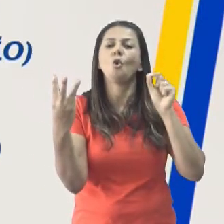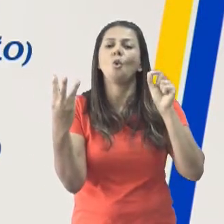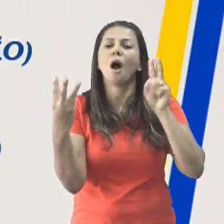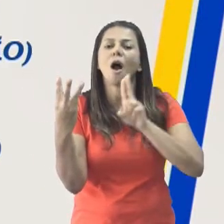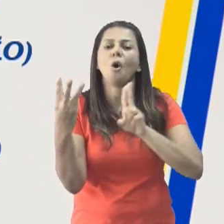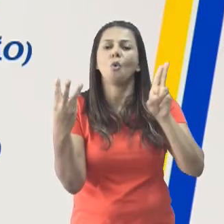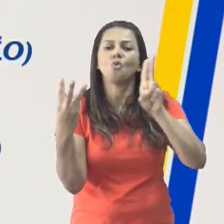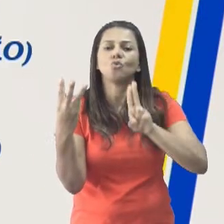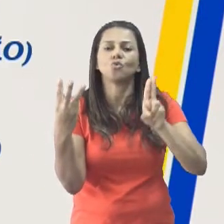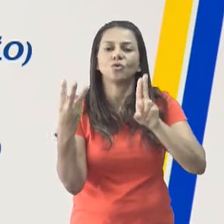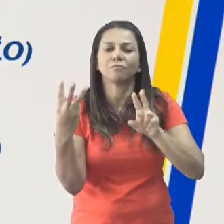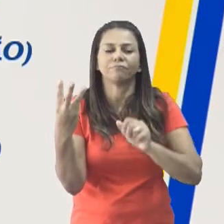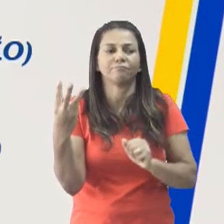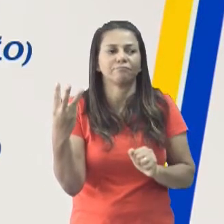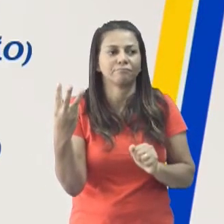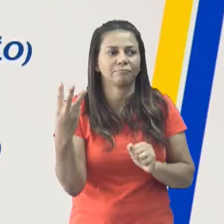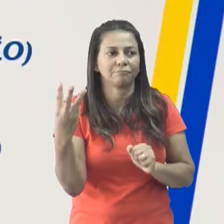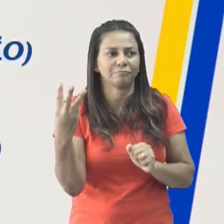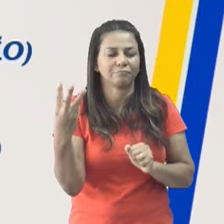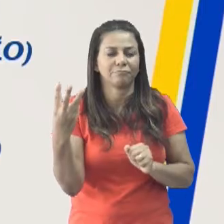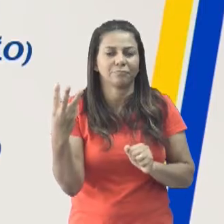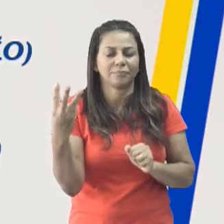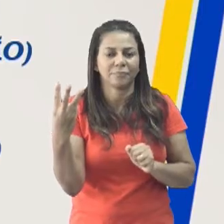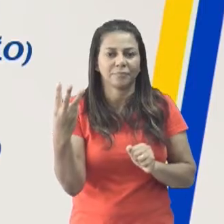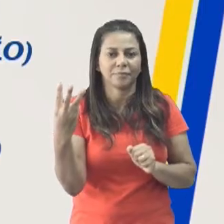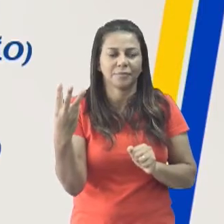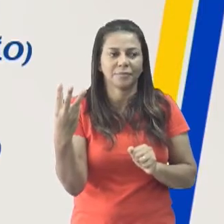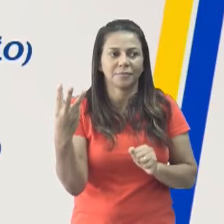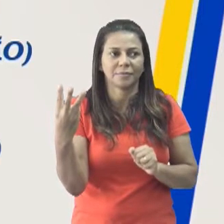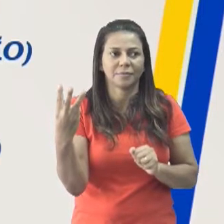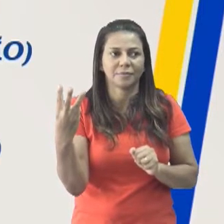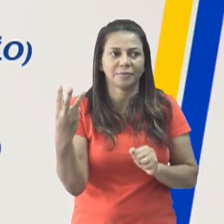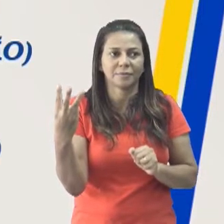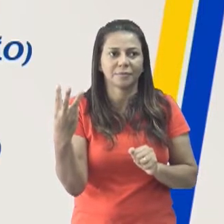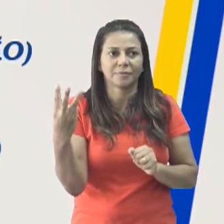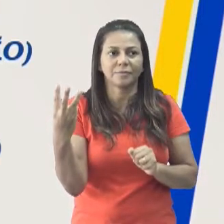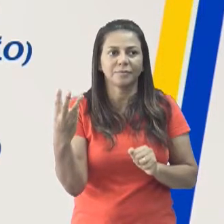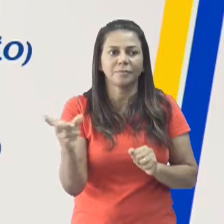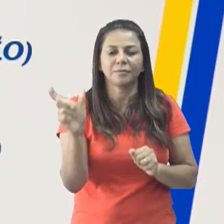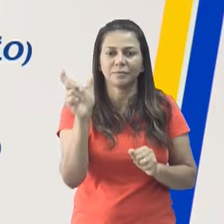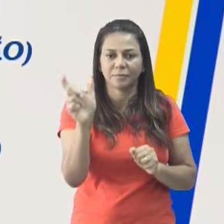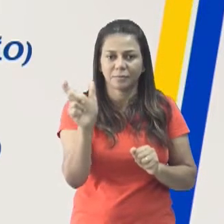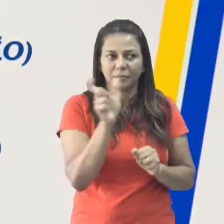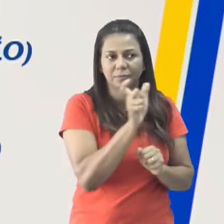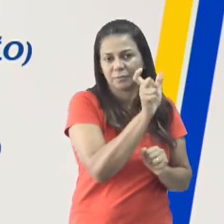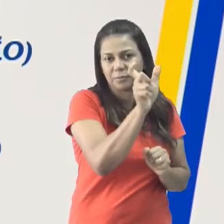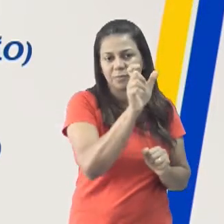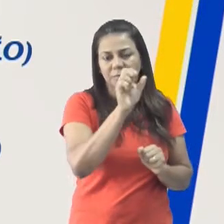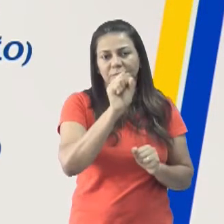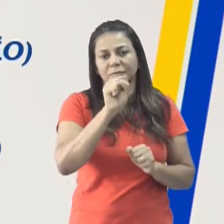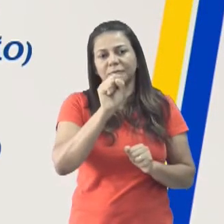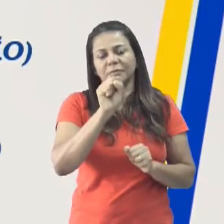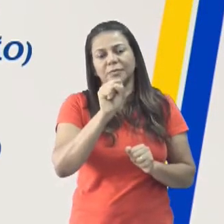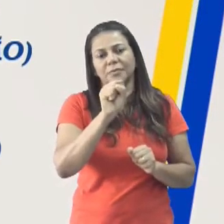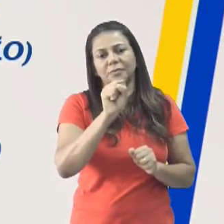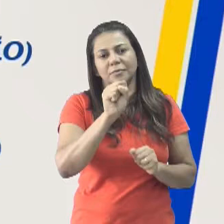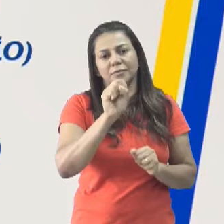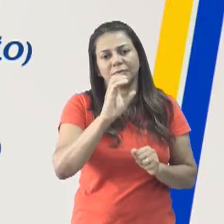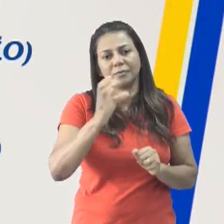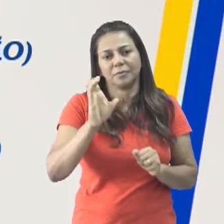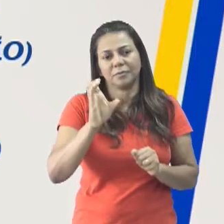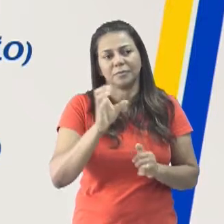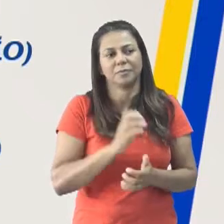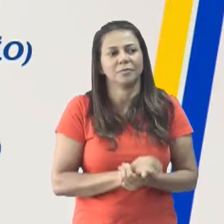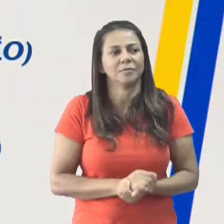está dividido em partes. Logo, meu trabalho está dividido em sessões, com S e